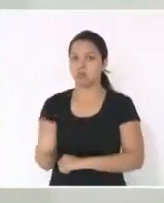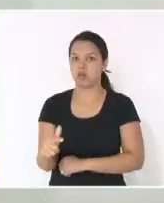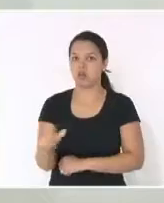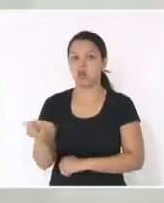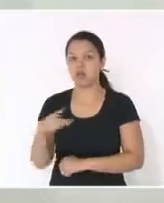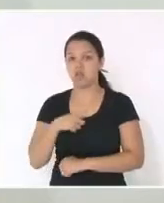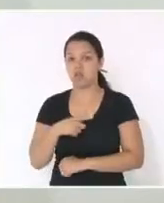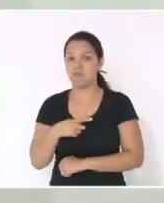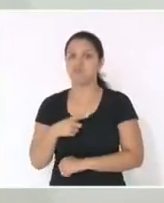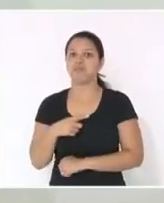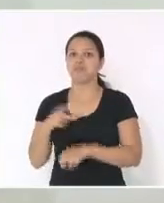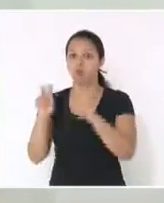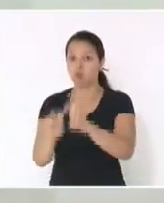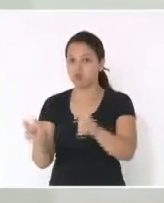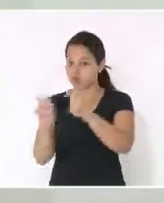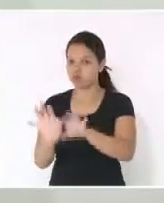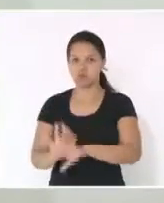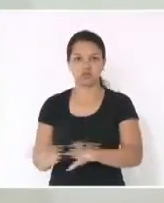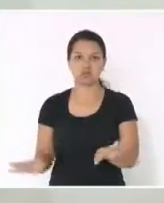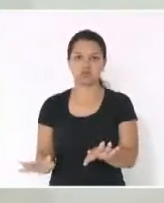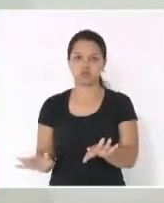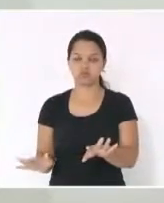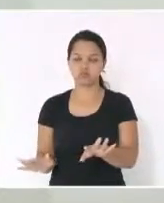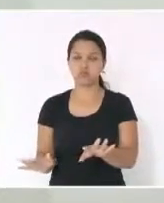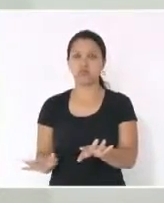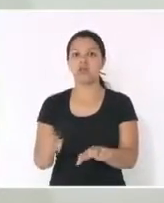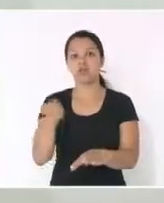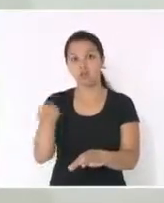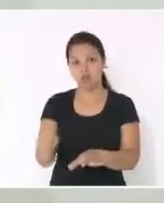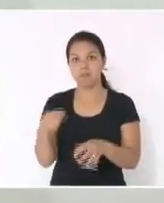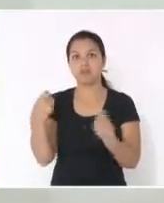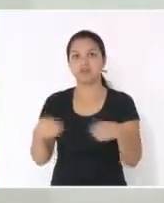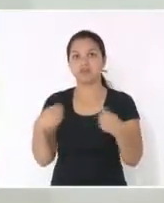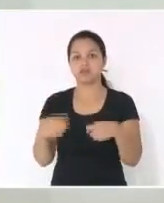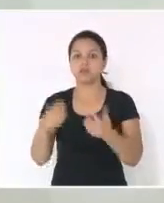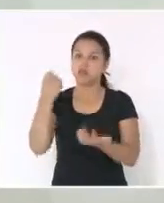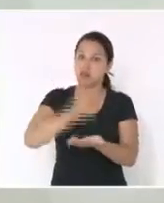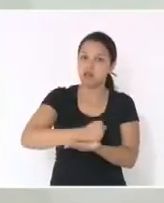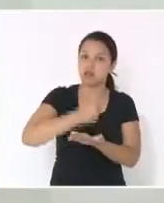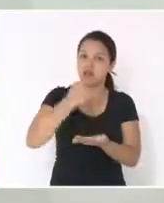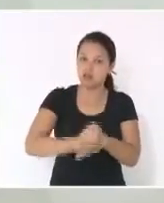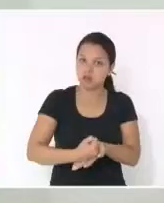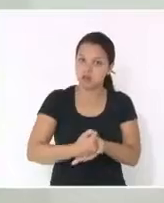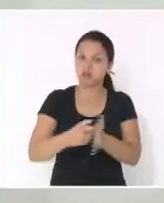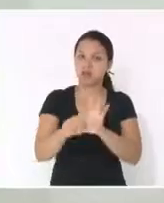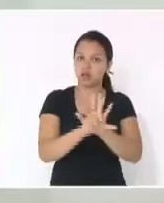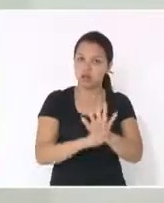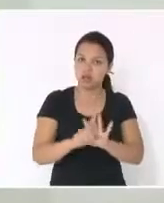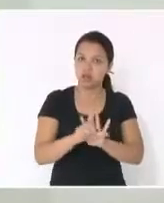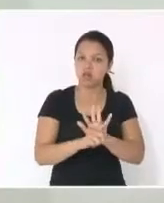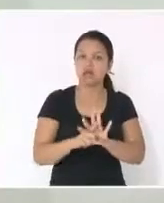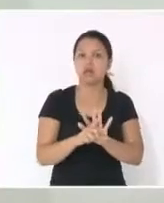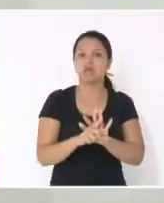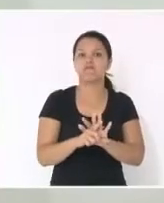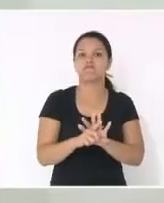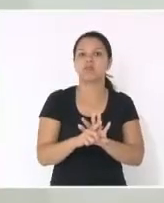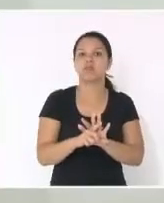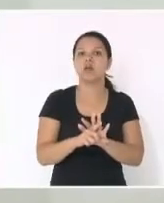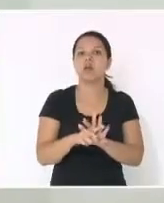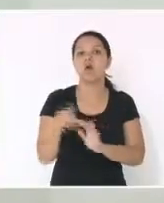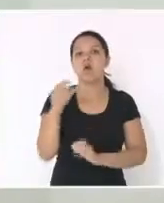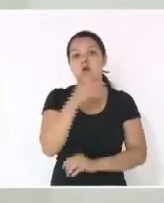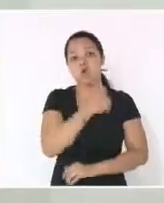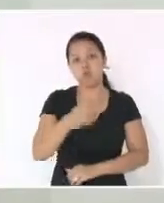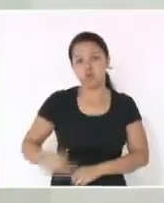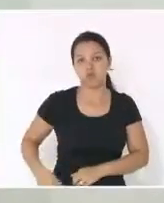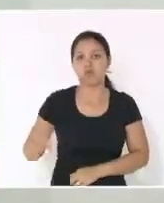nota foi esta filosofia e legalizar trazer ele para a formalidade foi essa a filosofia quando o governo federal crie uma